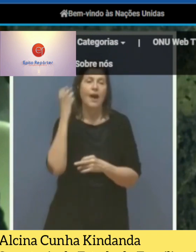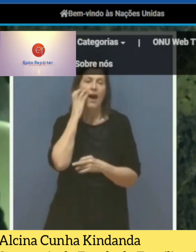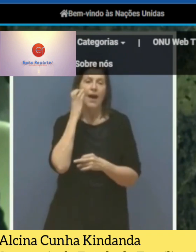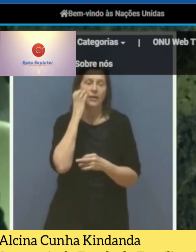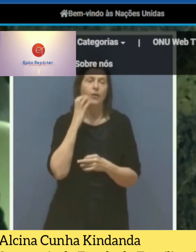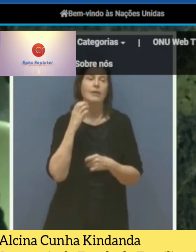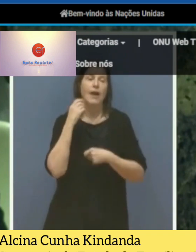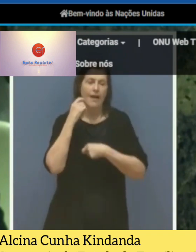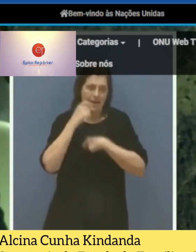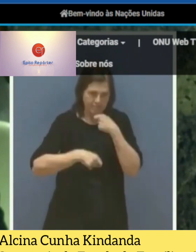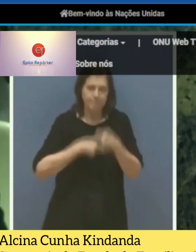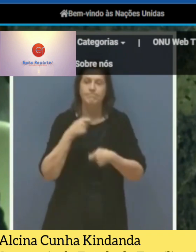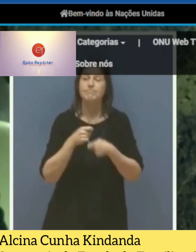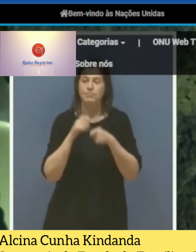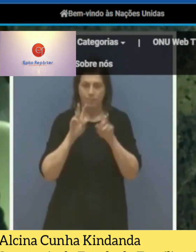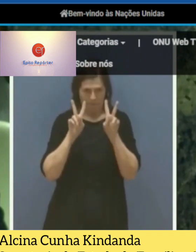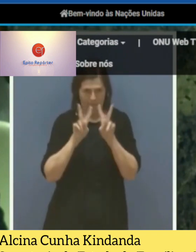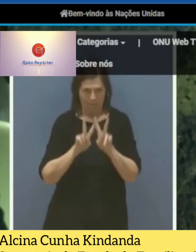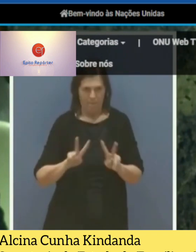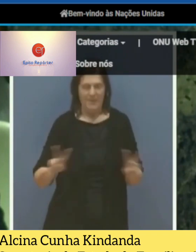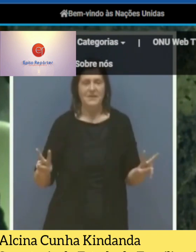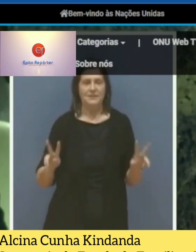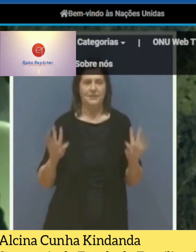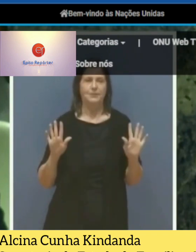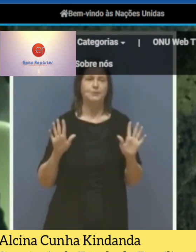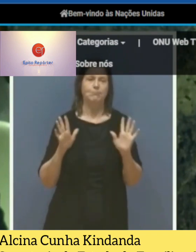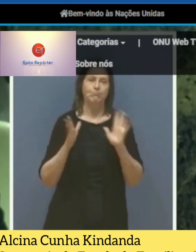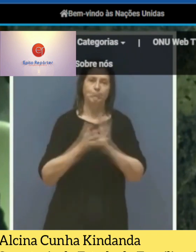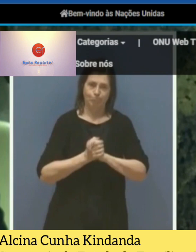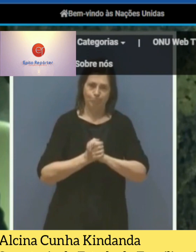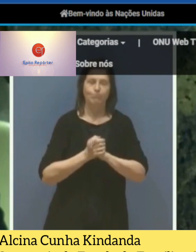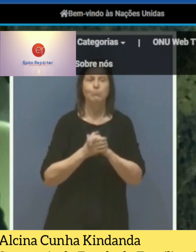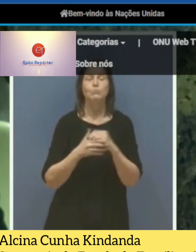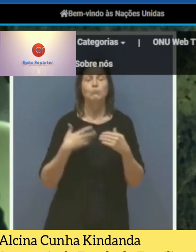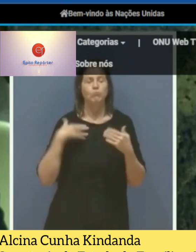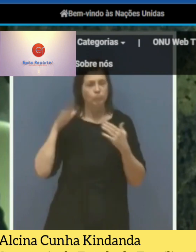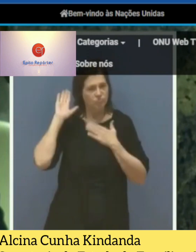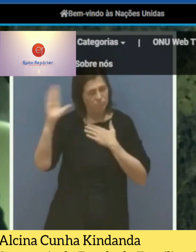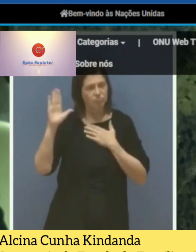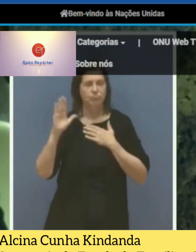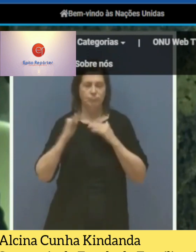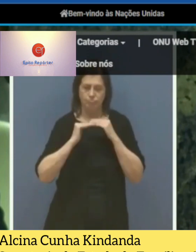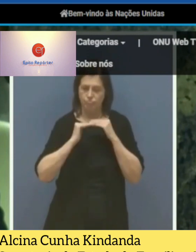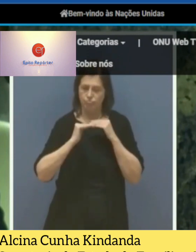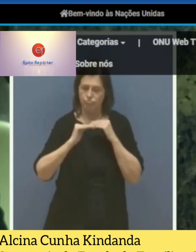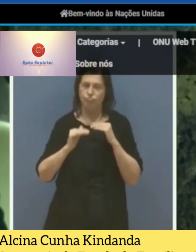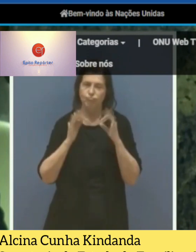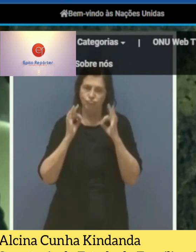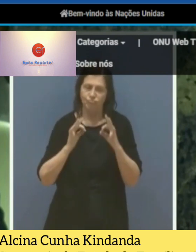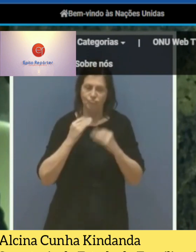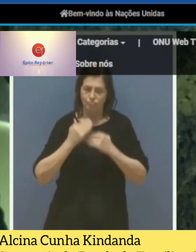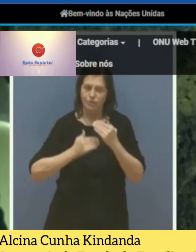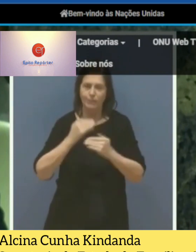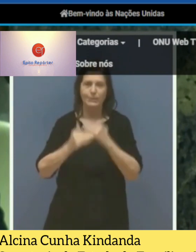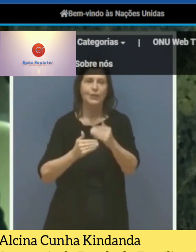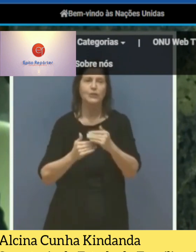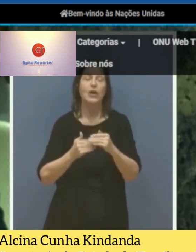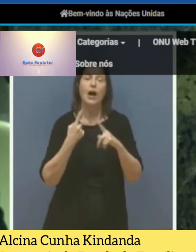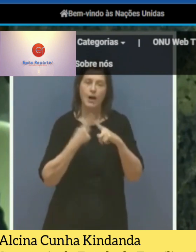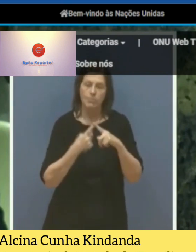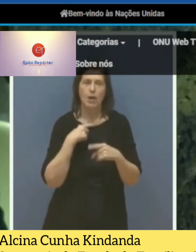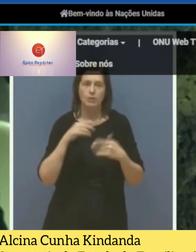e comprometida com a promoção e proteção dos Direitos Humanos a Constituição da República da Angola